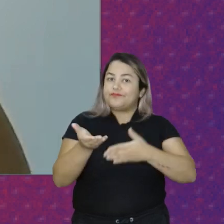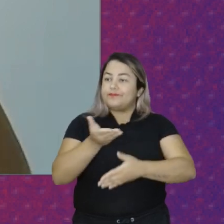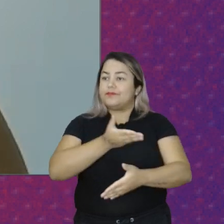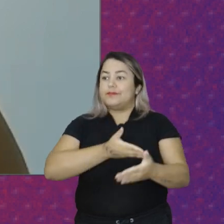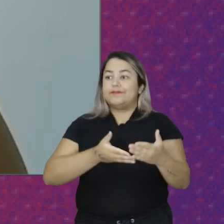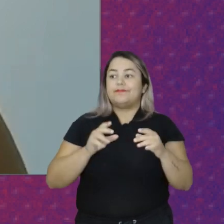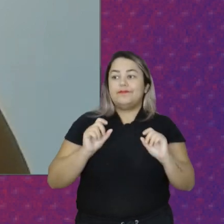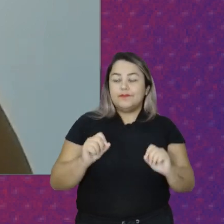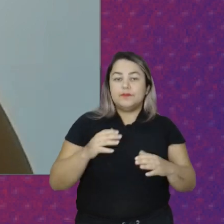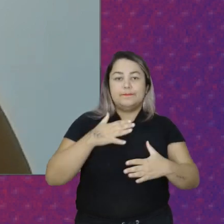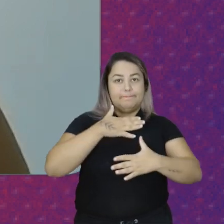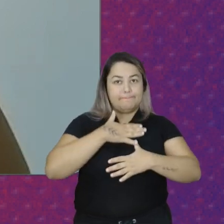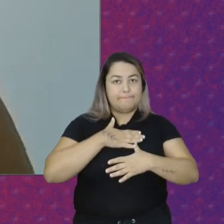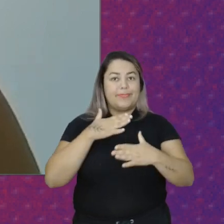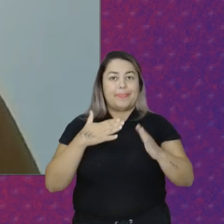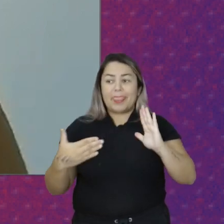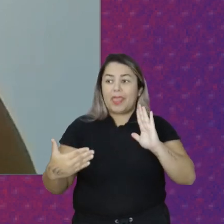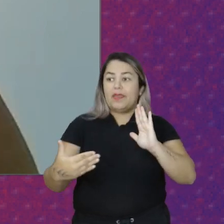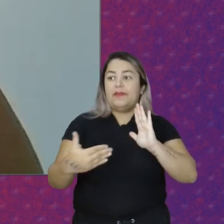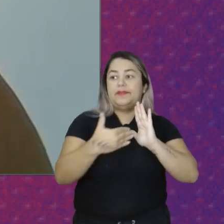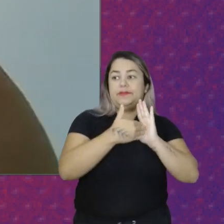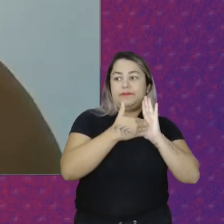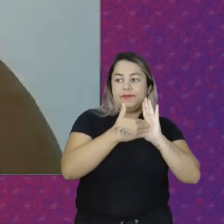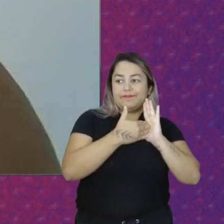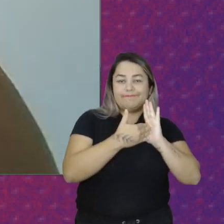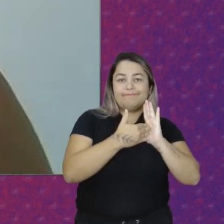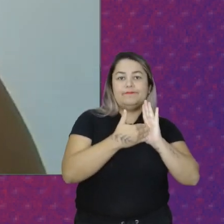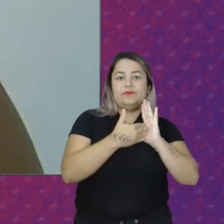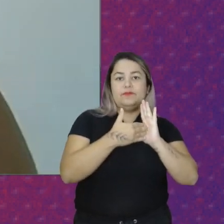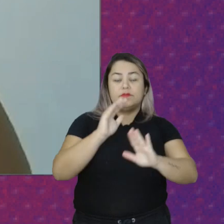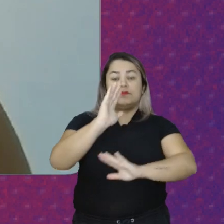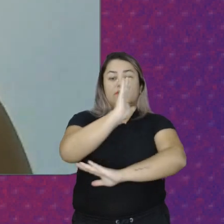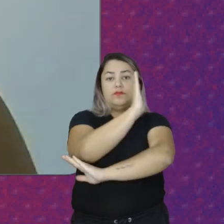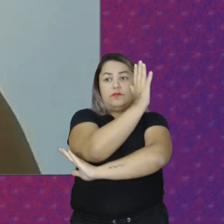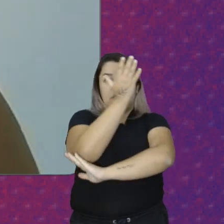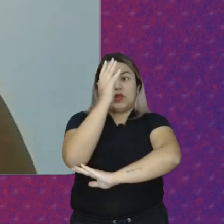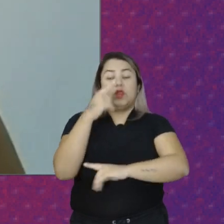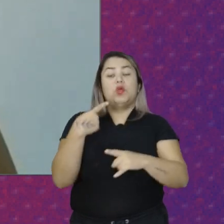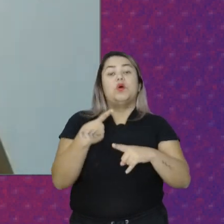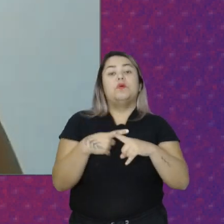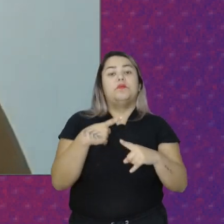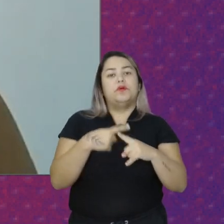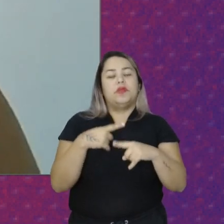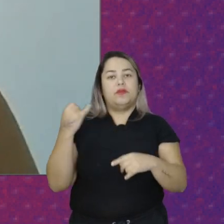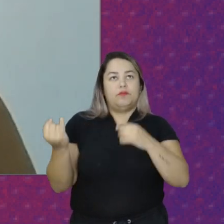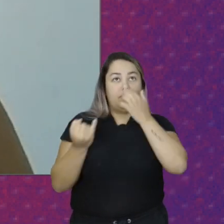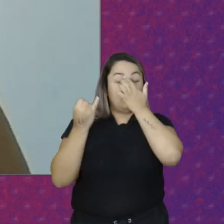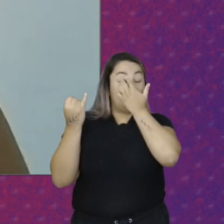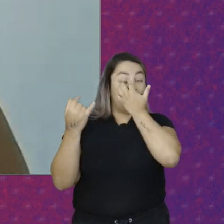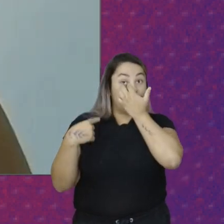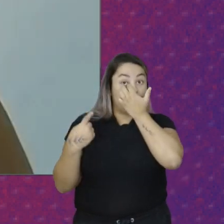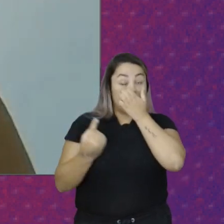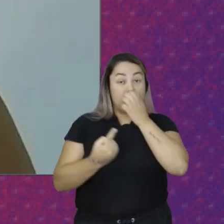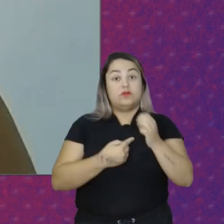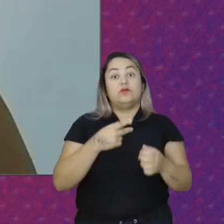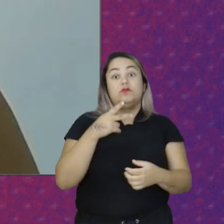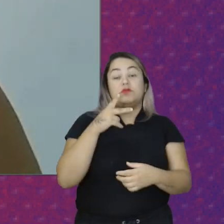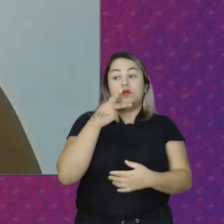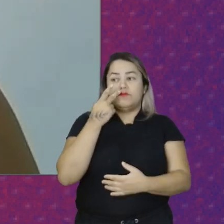meu corpo com esse impedimento e as barreiras ambientais, né? Por que é importante a gente enfatizar